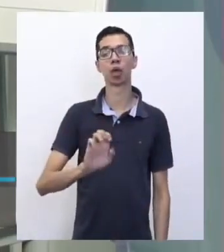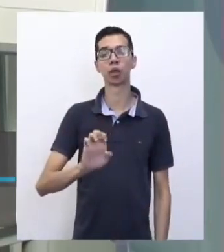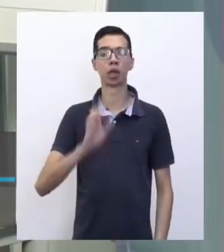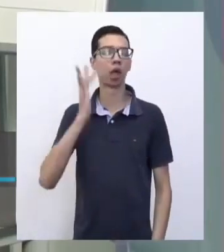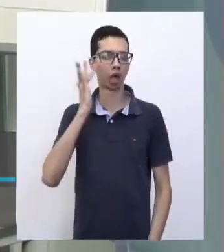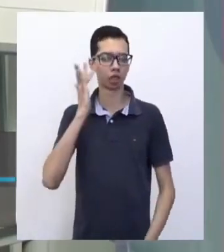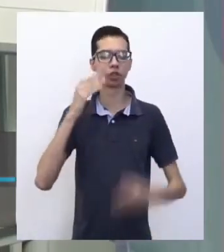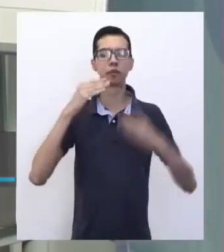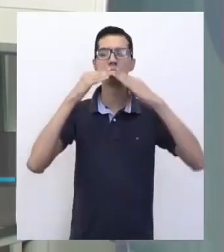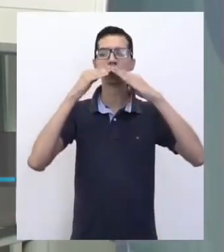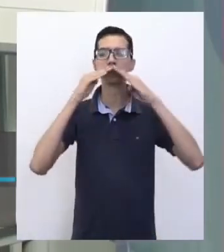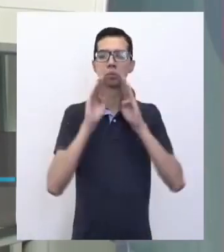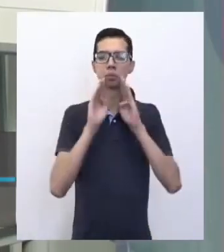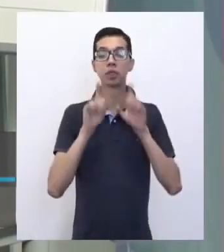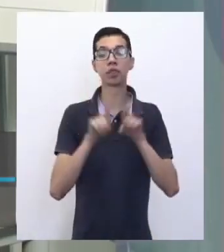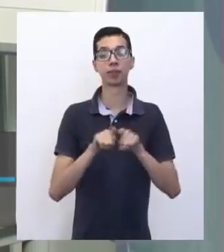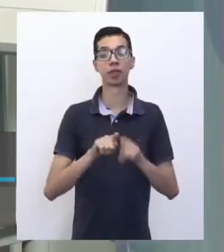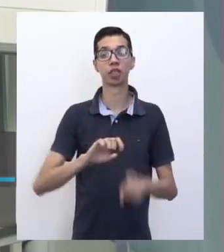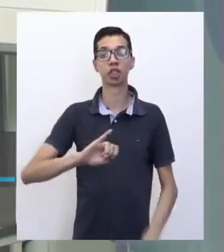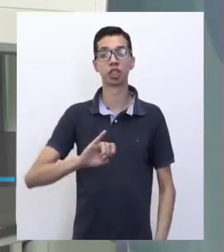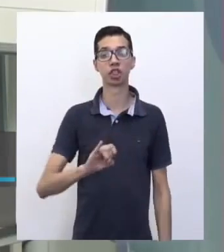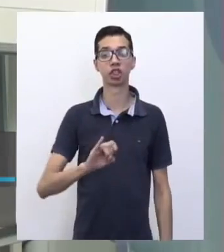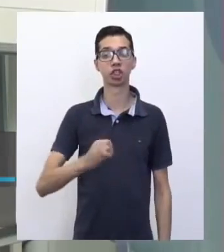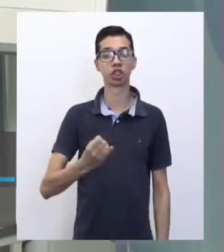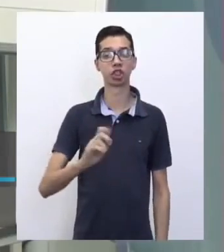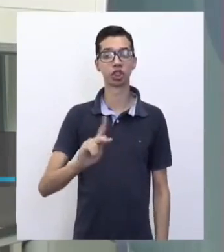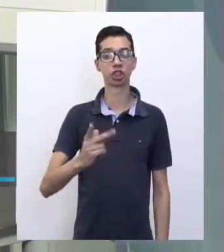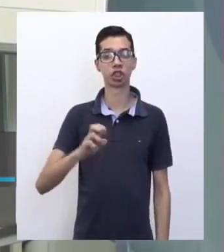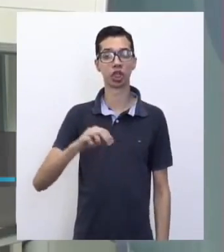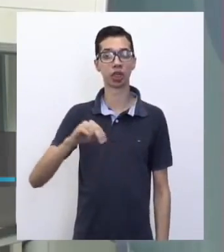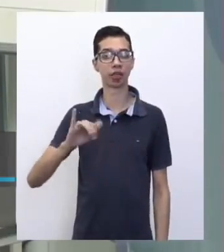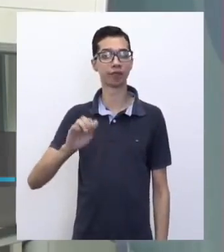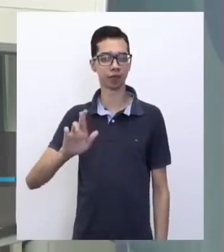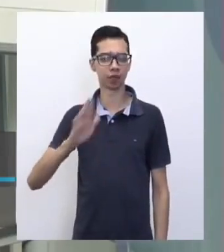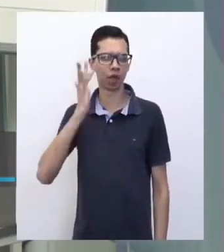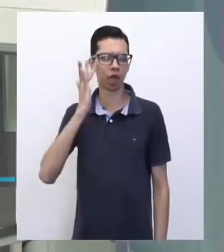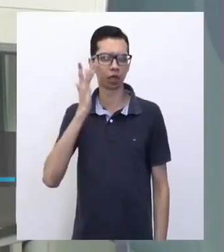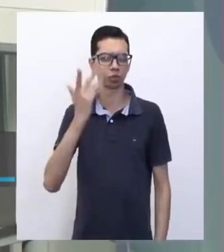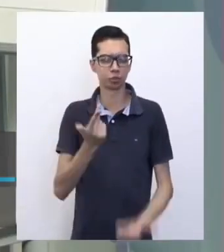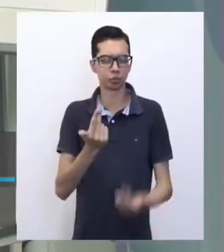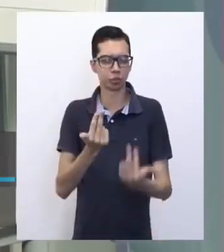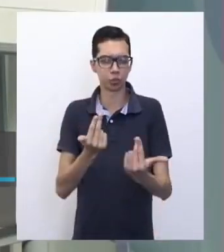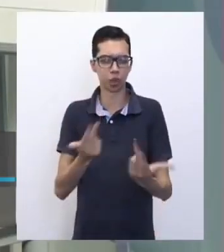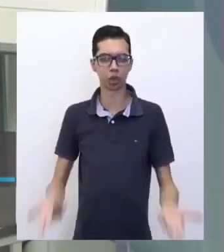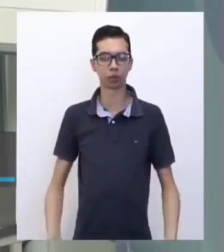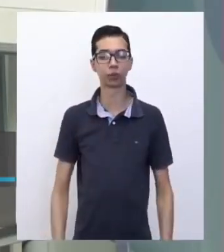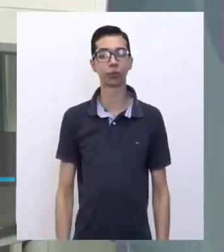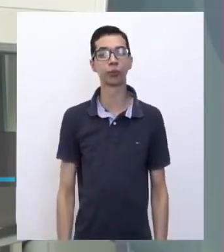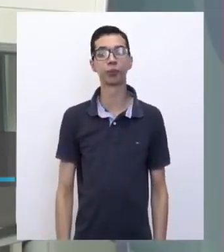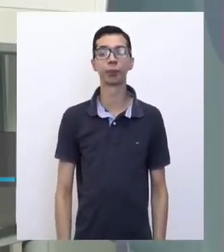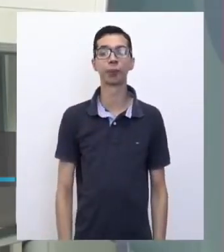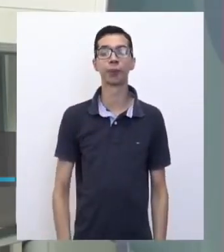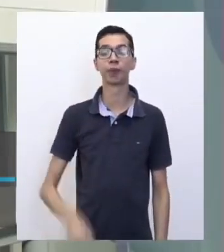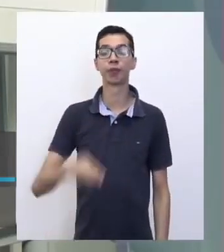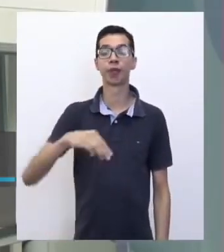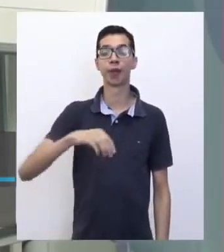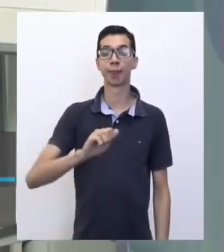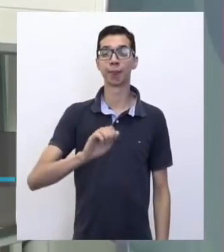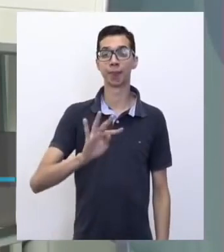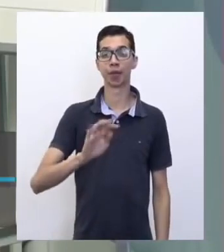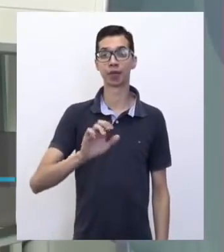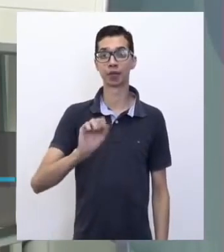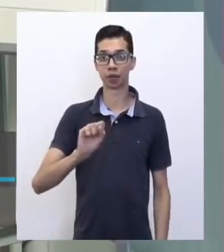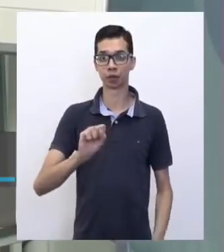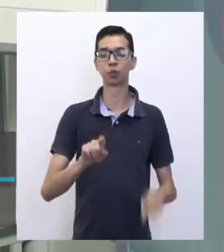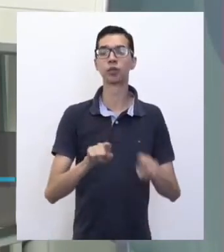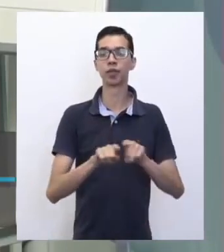A Jennifer acha que pode ser alguma coisa dramática. o Matheus, a professora Luana cita